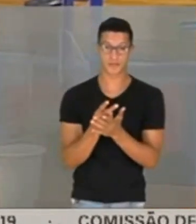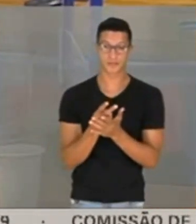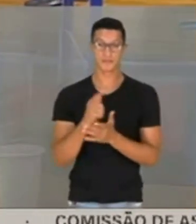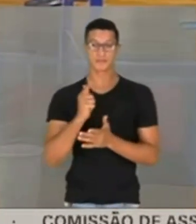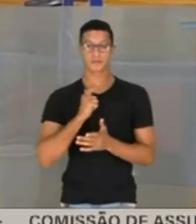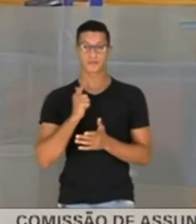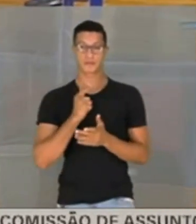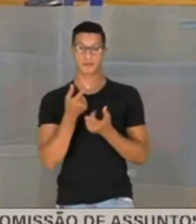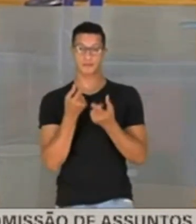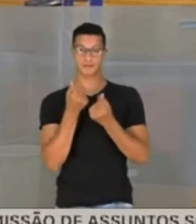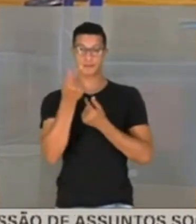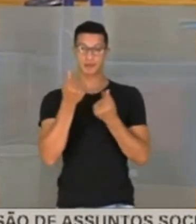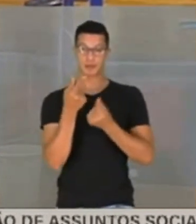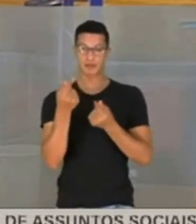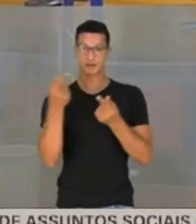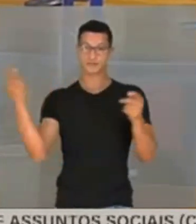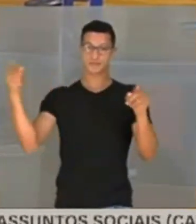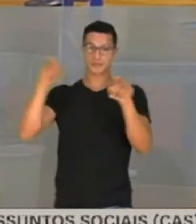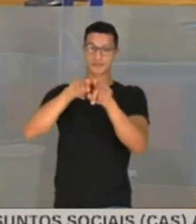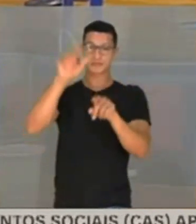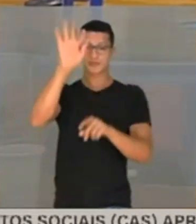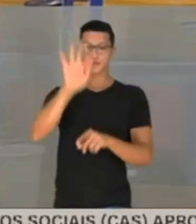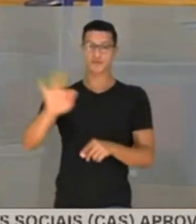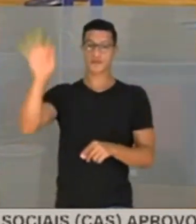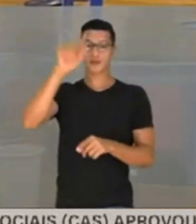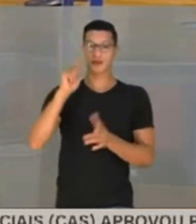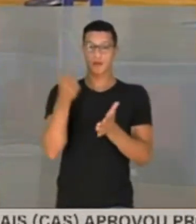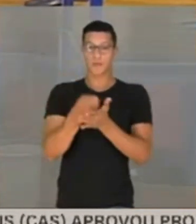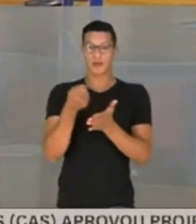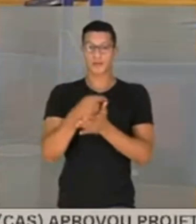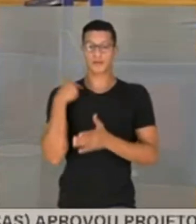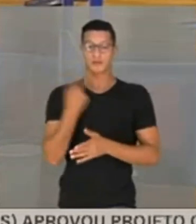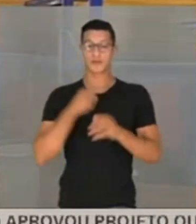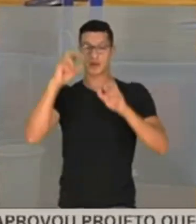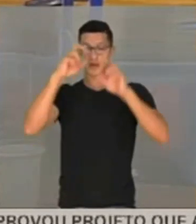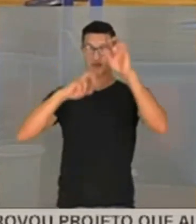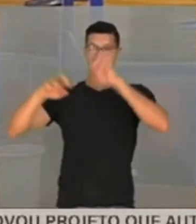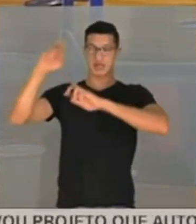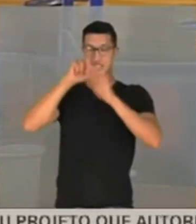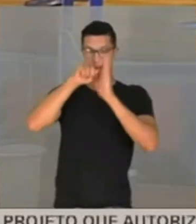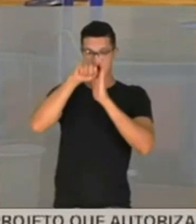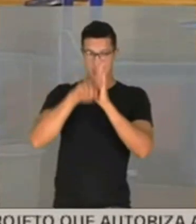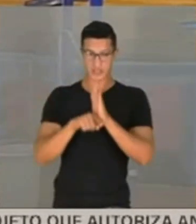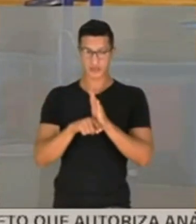tendo verba federal no consórcio Nordeste, que era obrigação nossa estar aqui investigando,